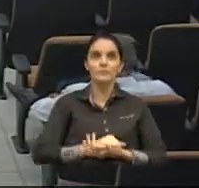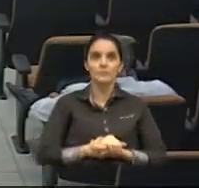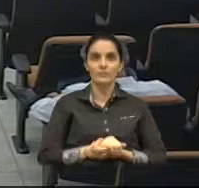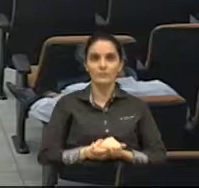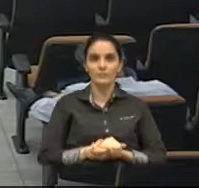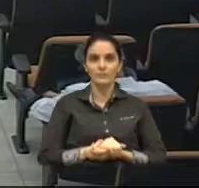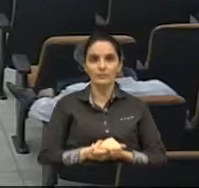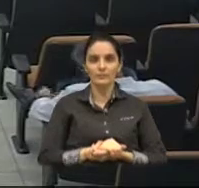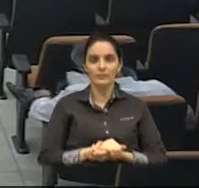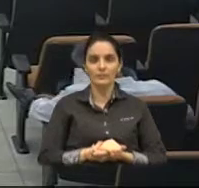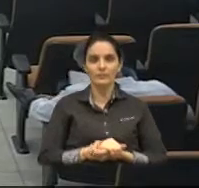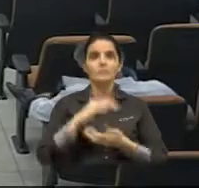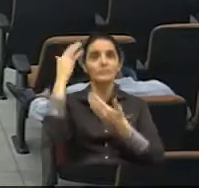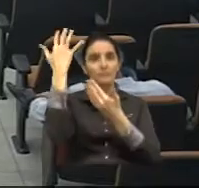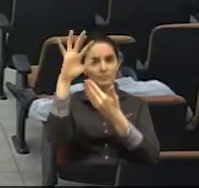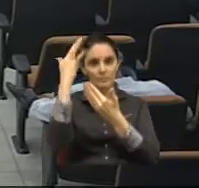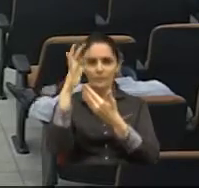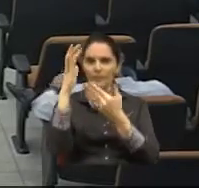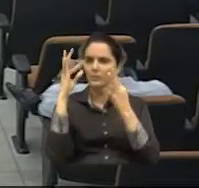Parabéns a todos.